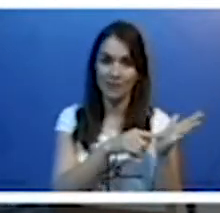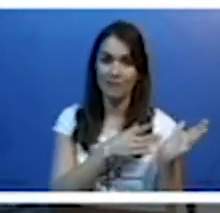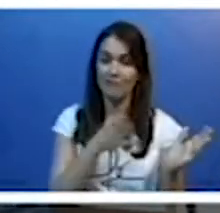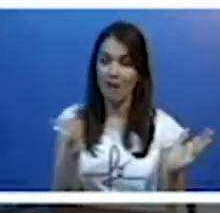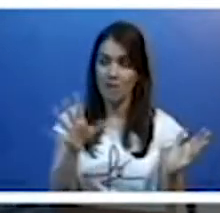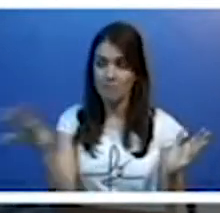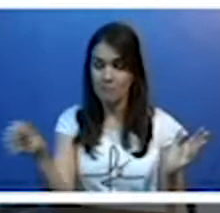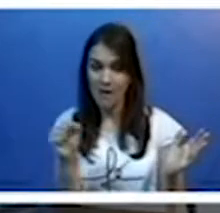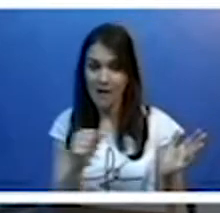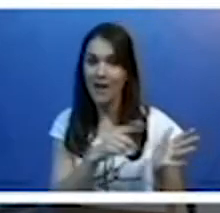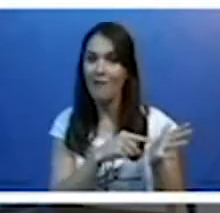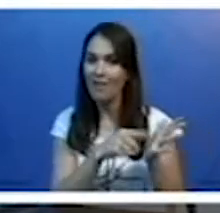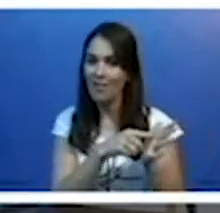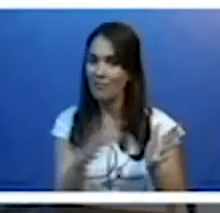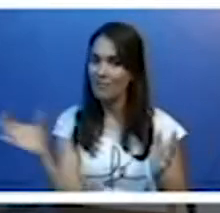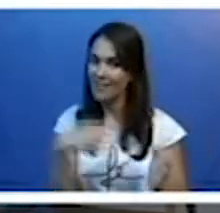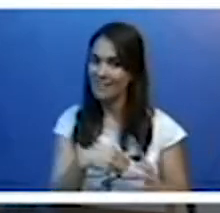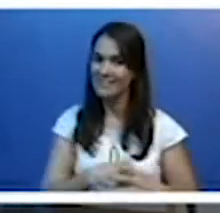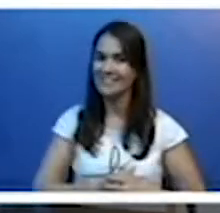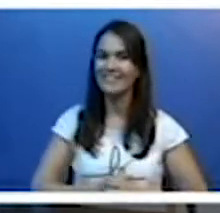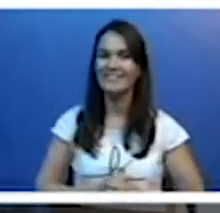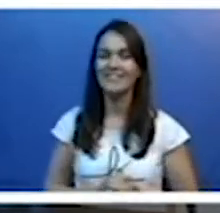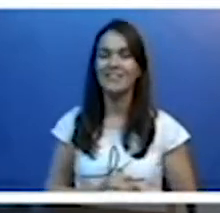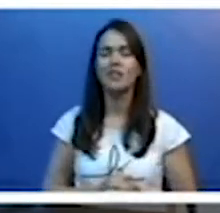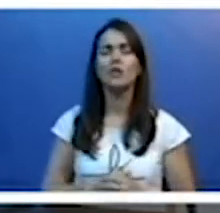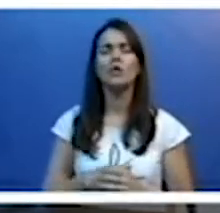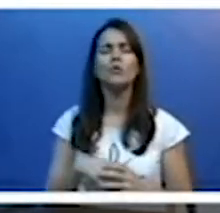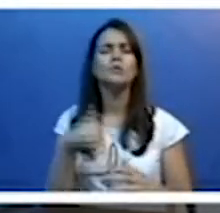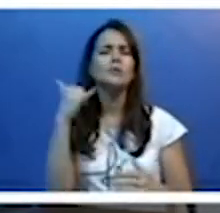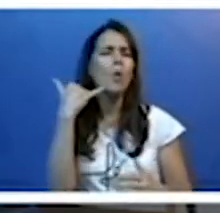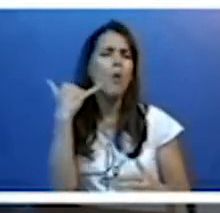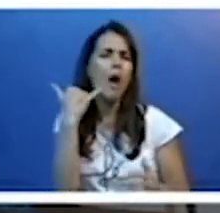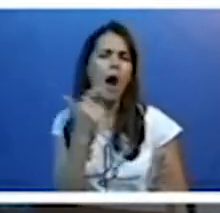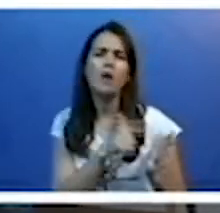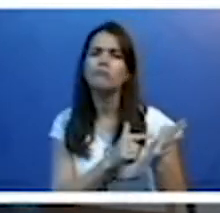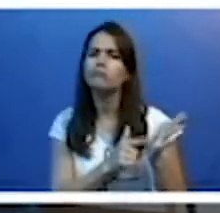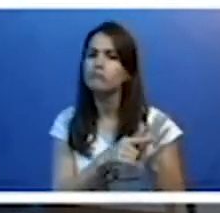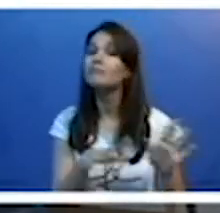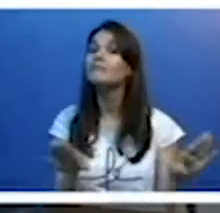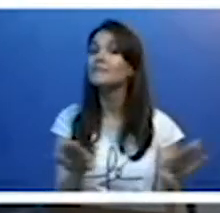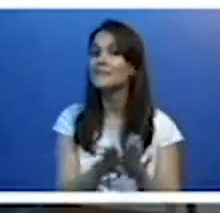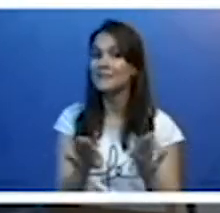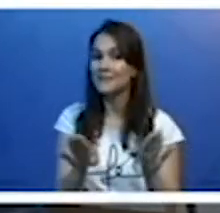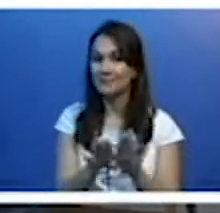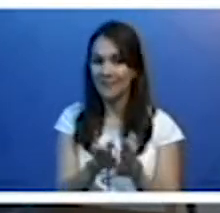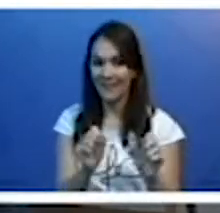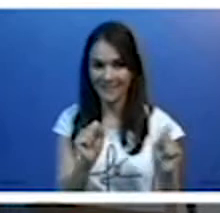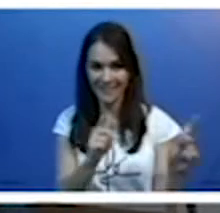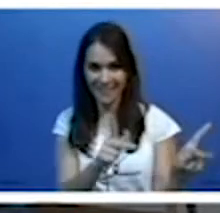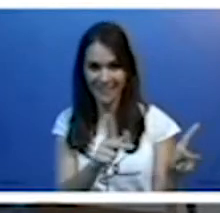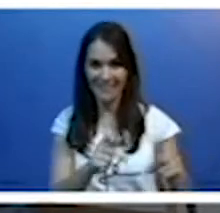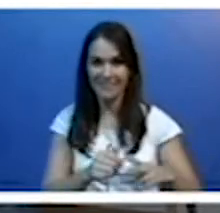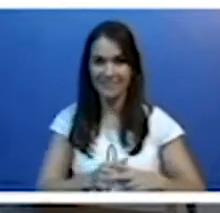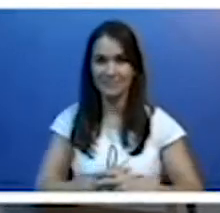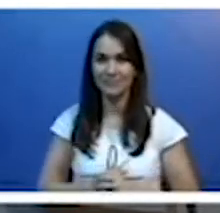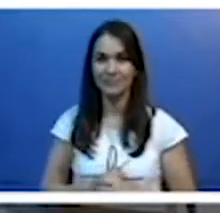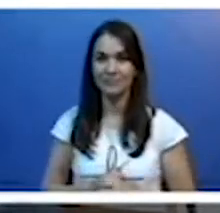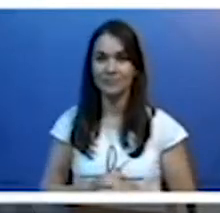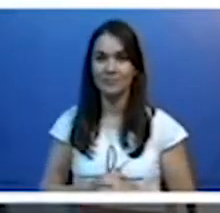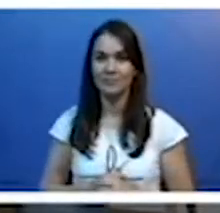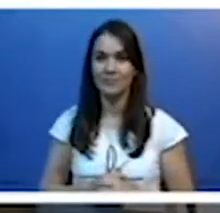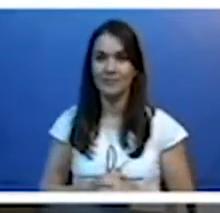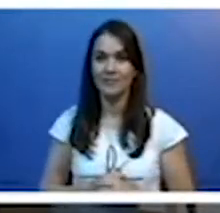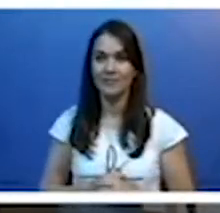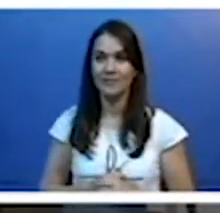de uma calculadora. Caso você esteja com o celular em mãos aí já. Ok? Bom.